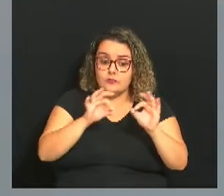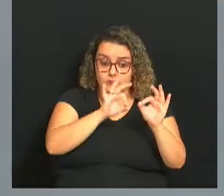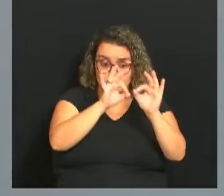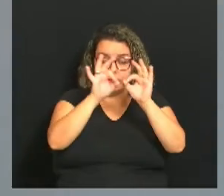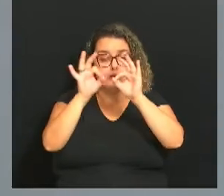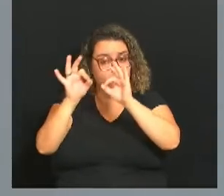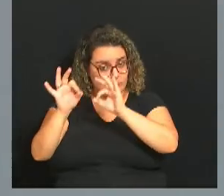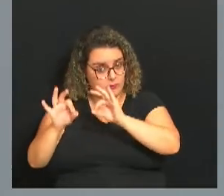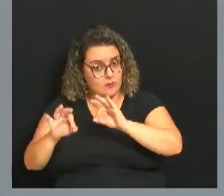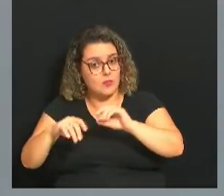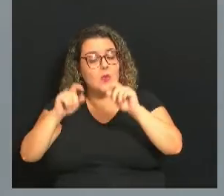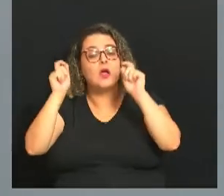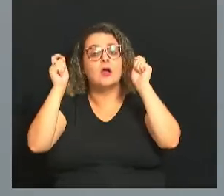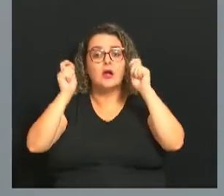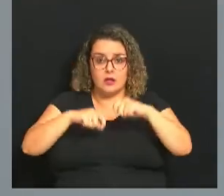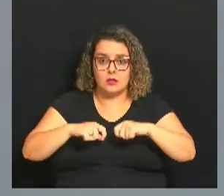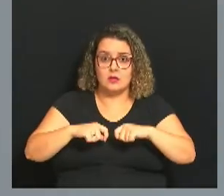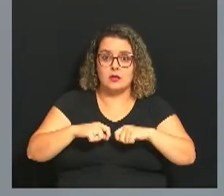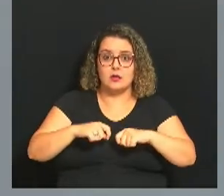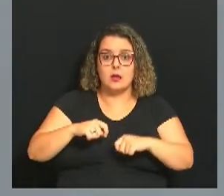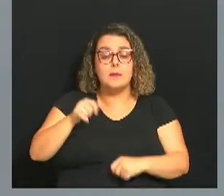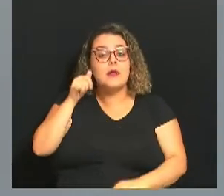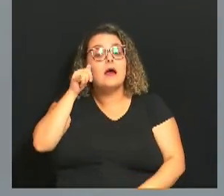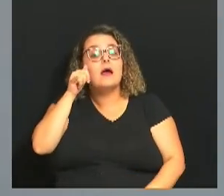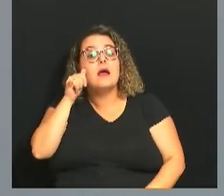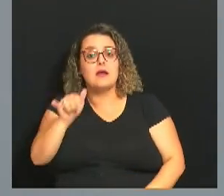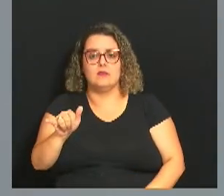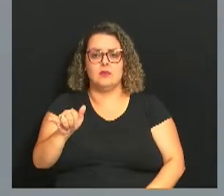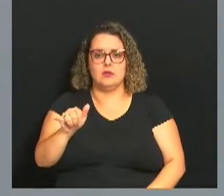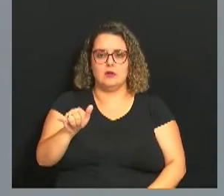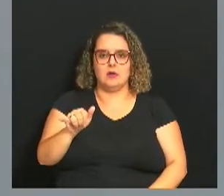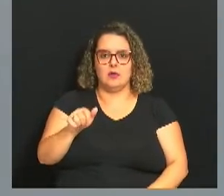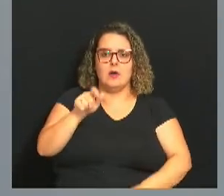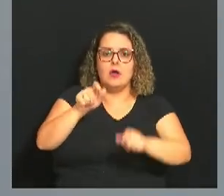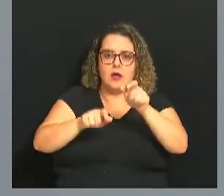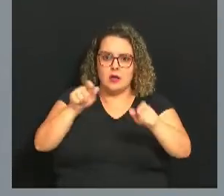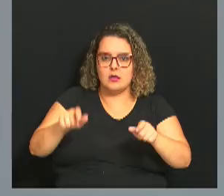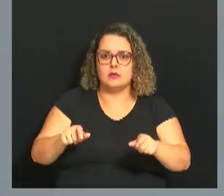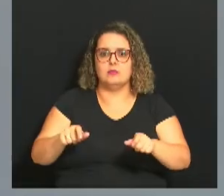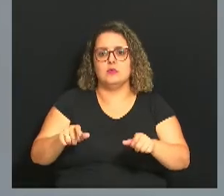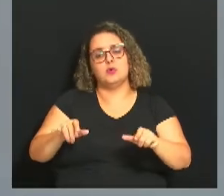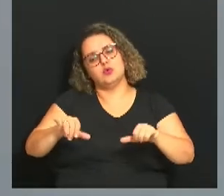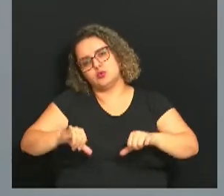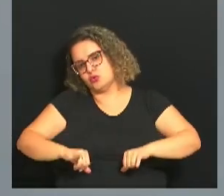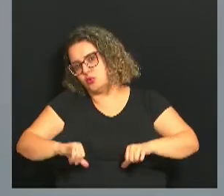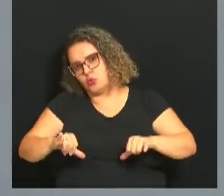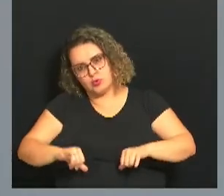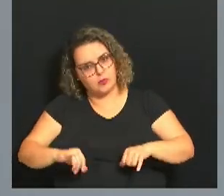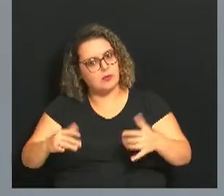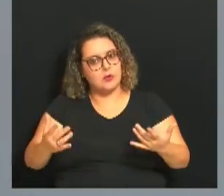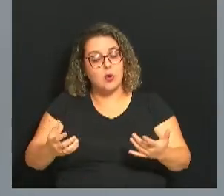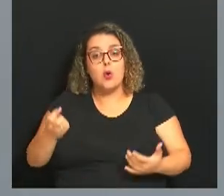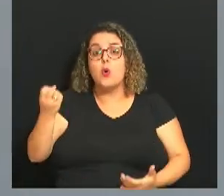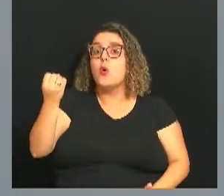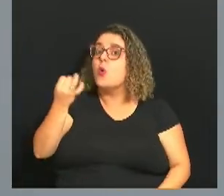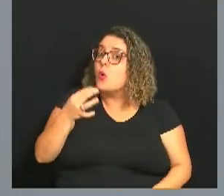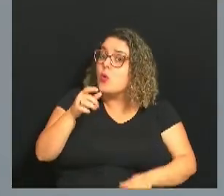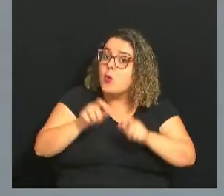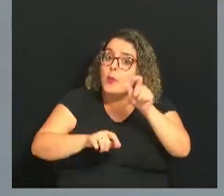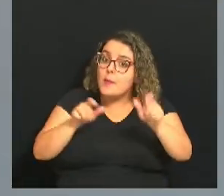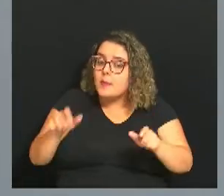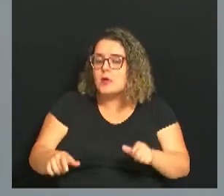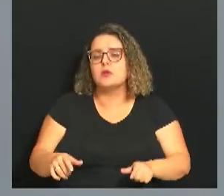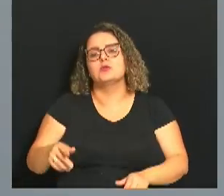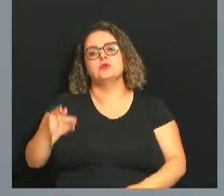seja possível prevenir, evitar que as pessoas sofram dano. Né? Quantas pessoas em Campinas, ao longo dos anos, é